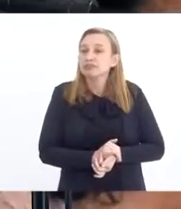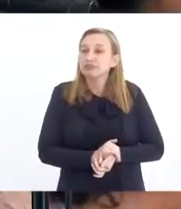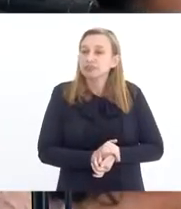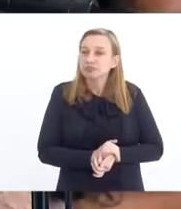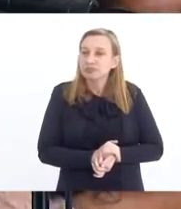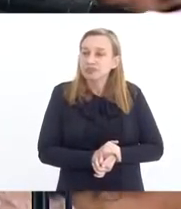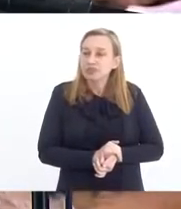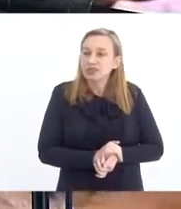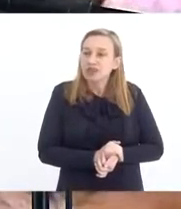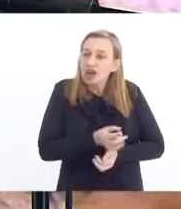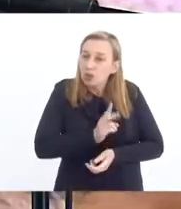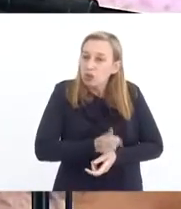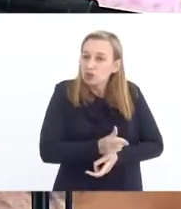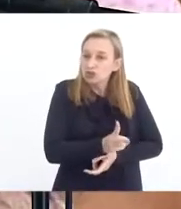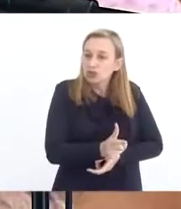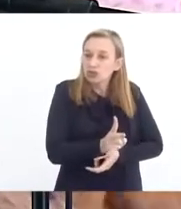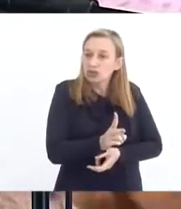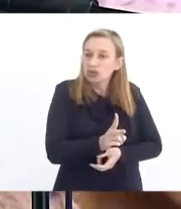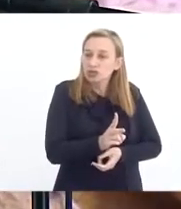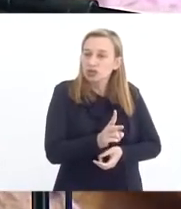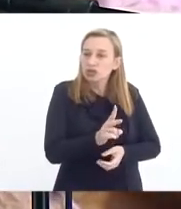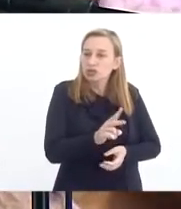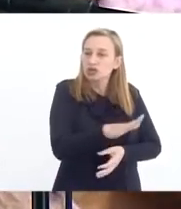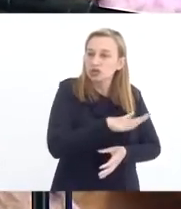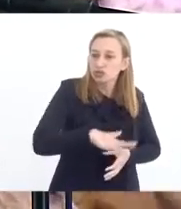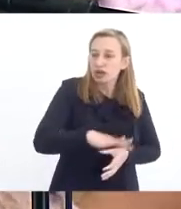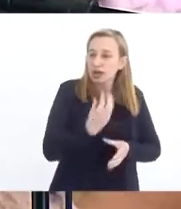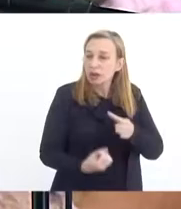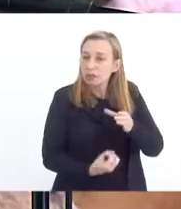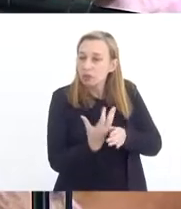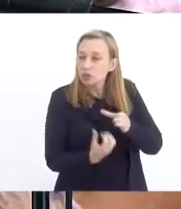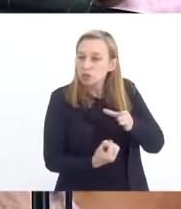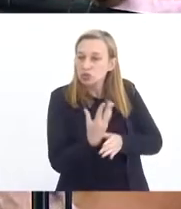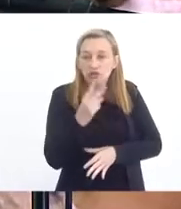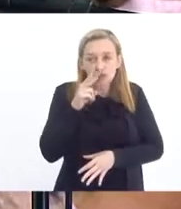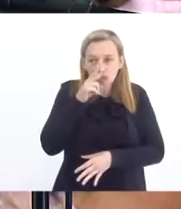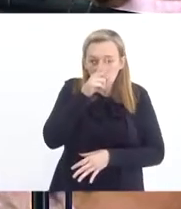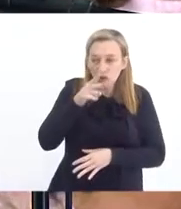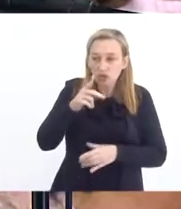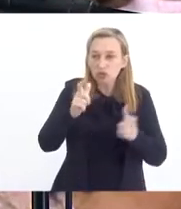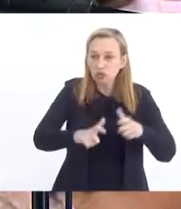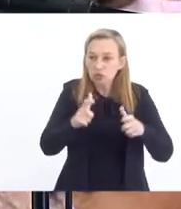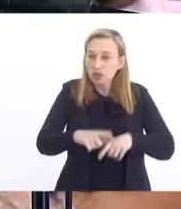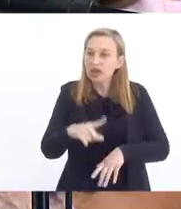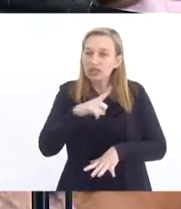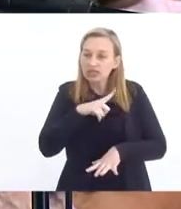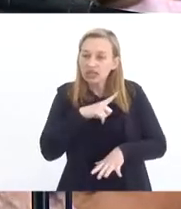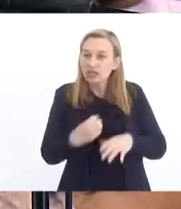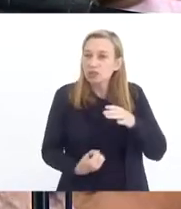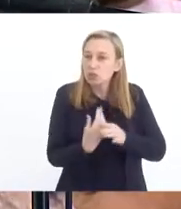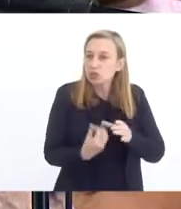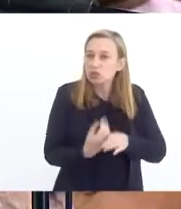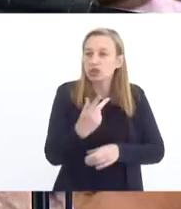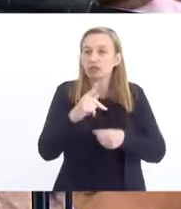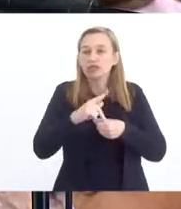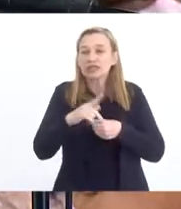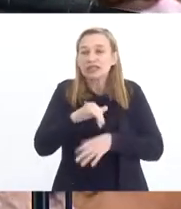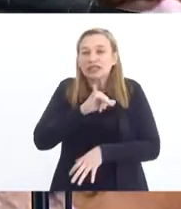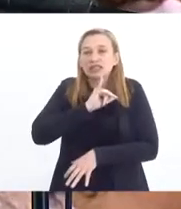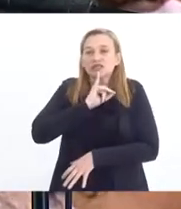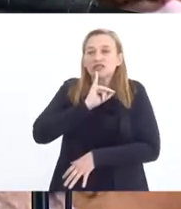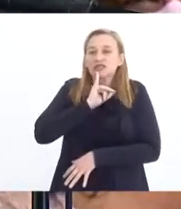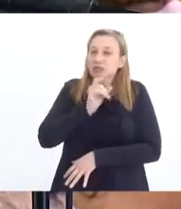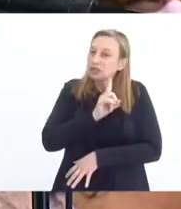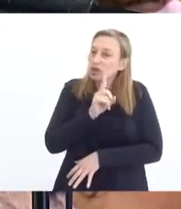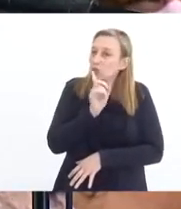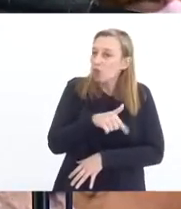a permanência de um setor produtivo forte na região onde tem essa produção de petróleo e que, infelizmente, não